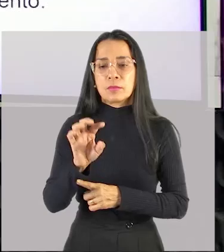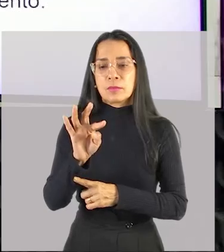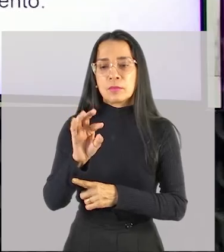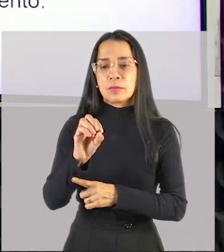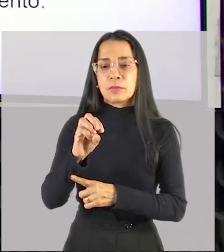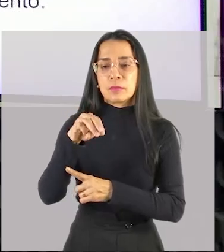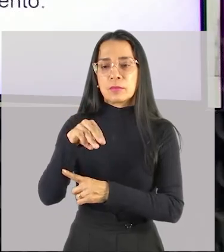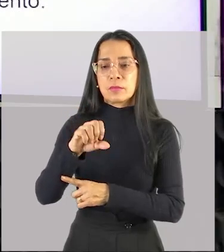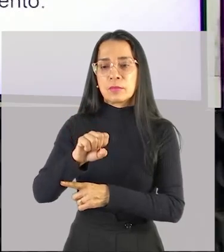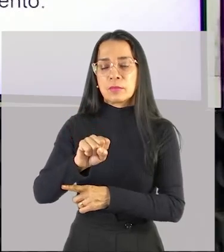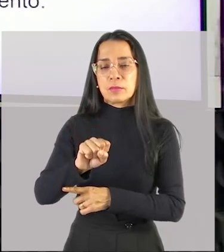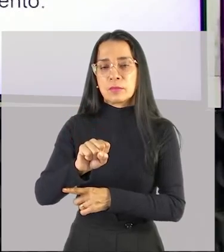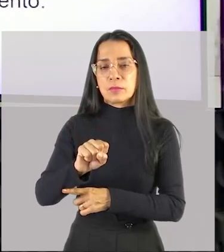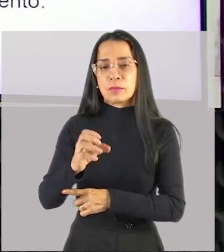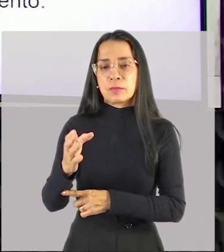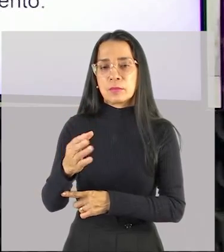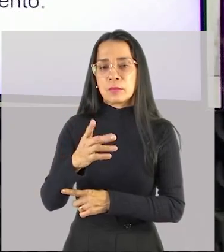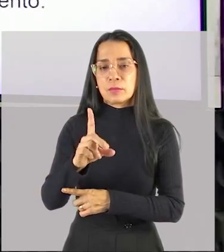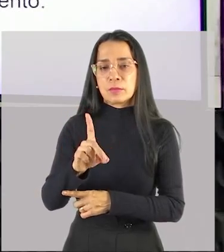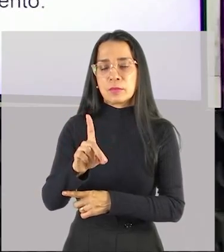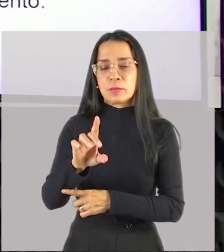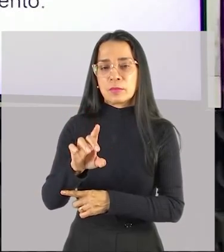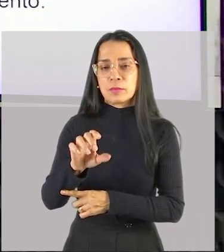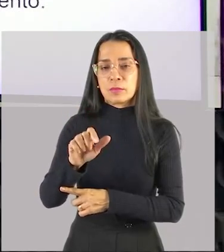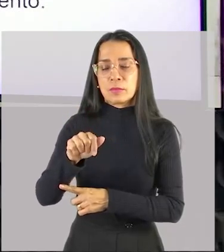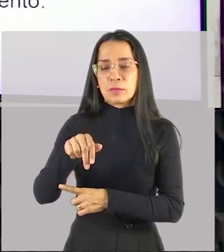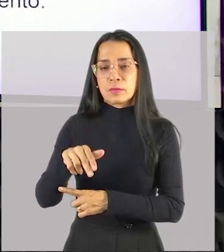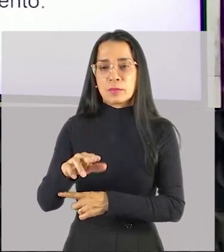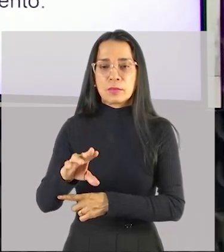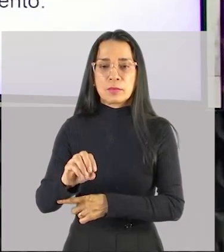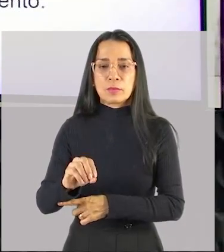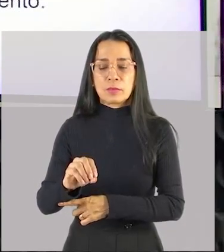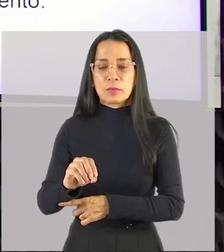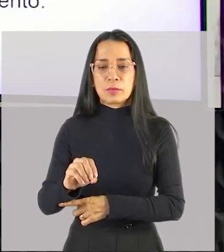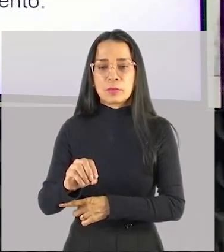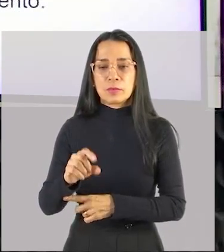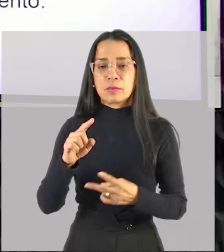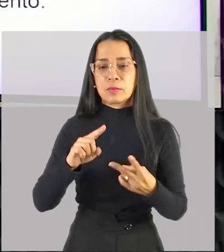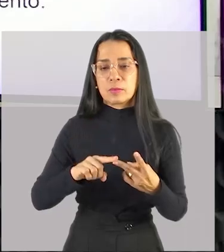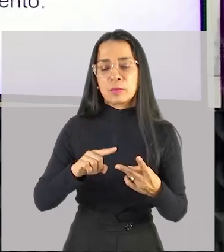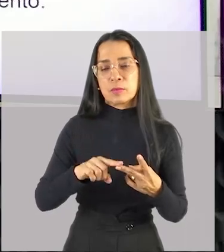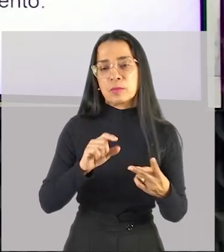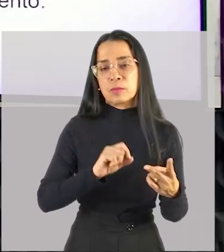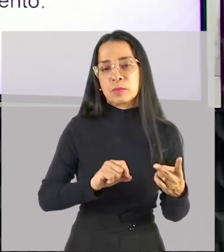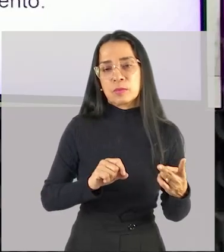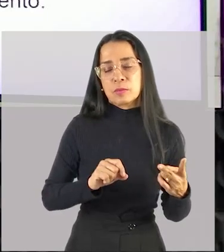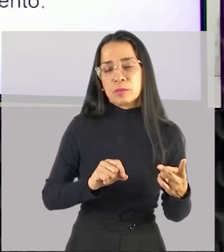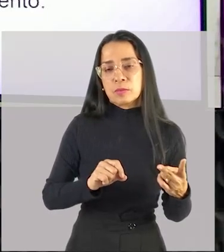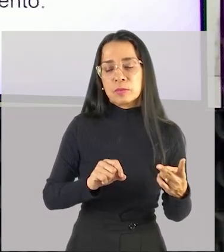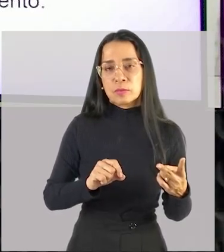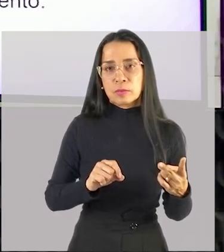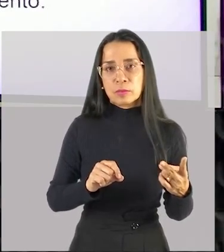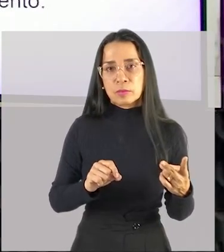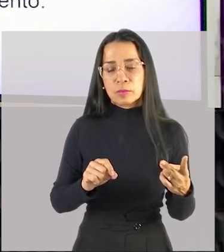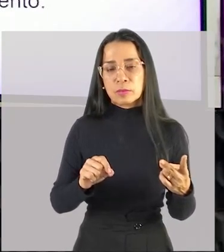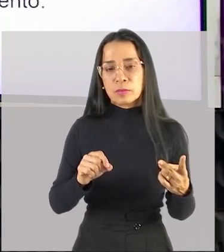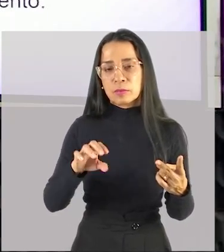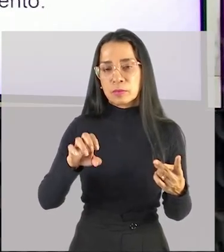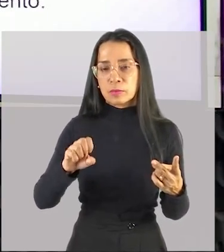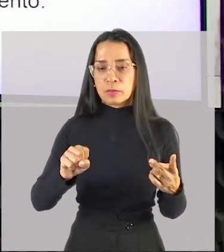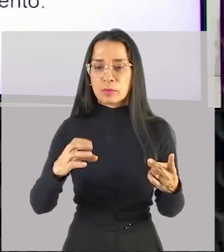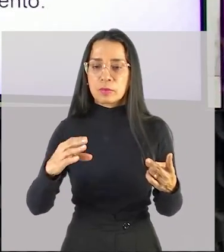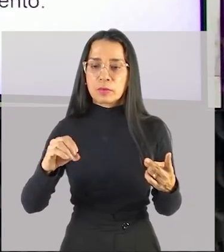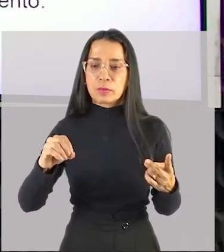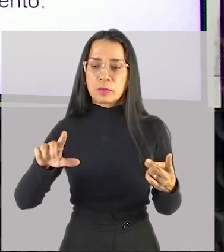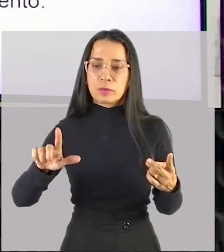Tomás de Aquino, né? Ele vem depois do Santo Agostinho. O Santo Agostinho está ali com a patrística e o Tomás de Aquino ele desenvolve